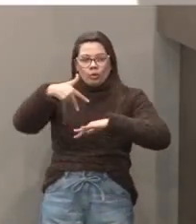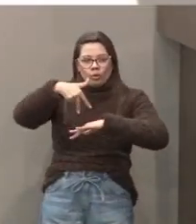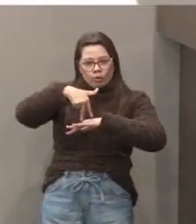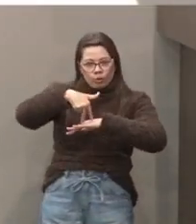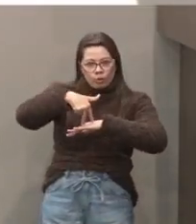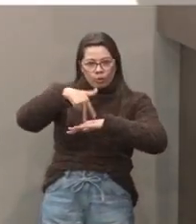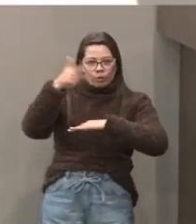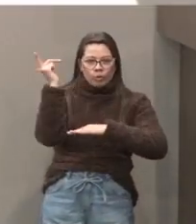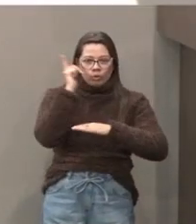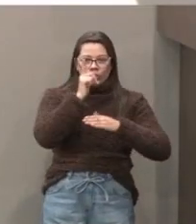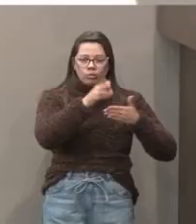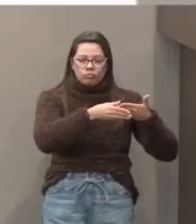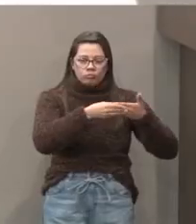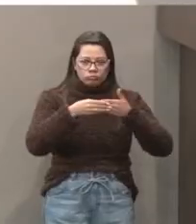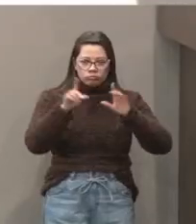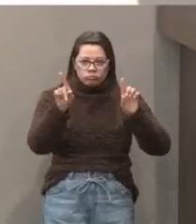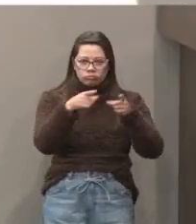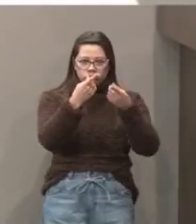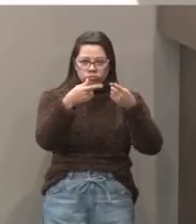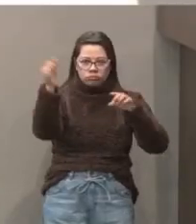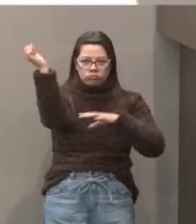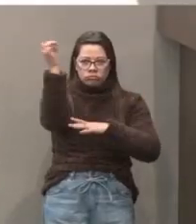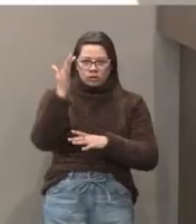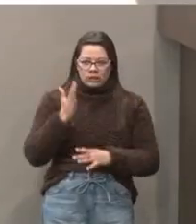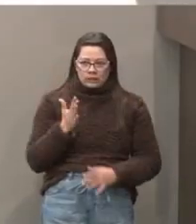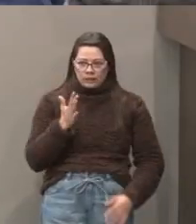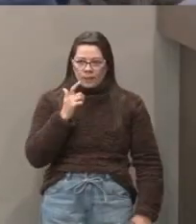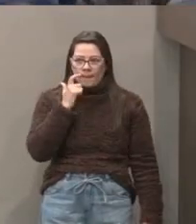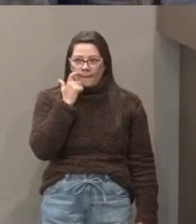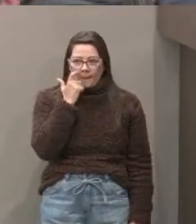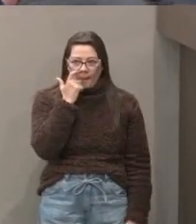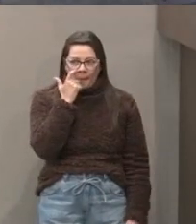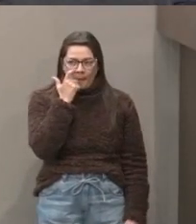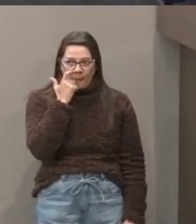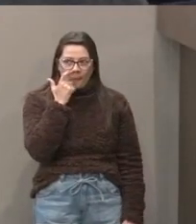pé, acompanhem a execução do hino nacional brasileiro.